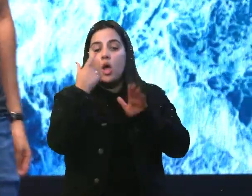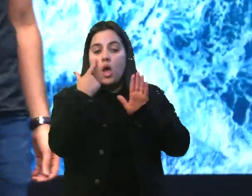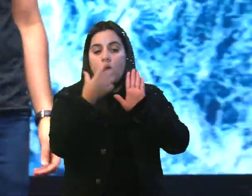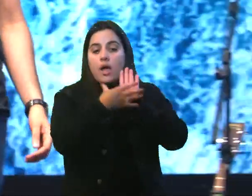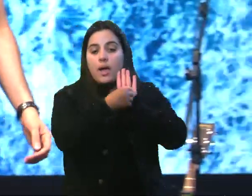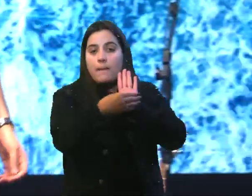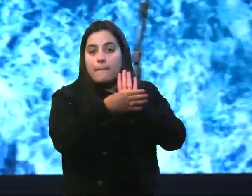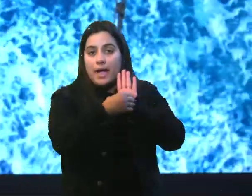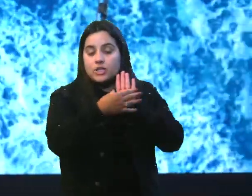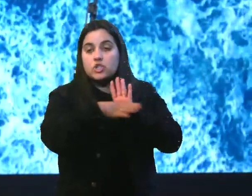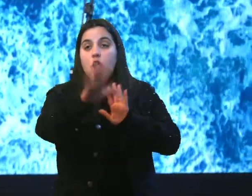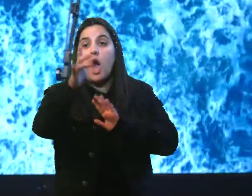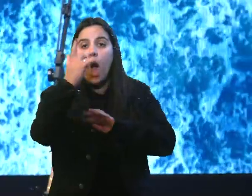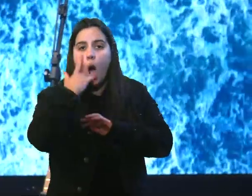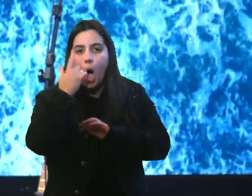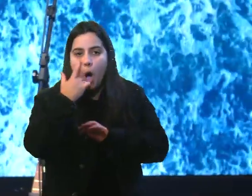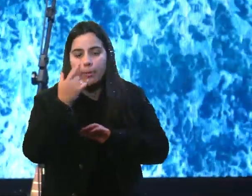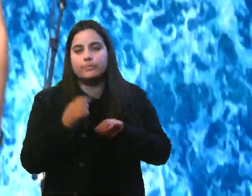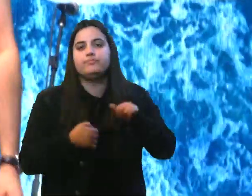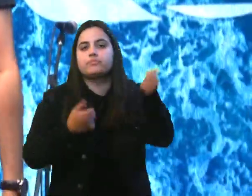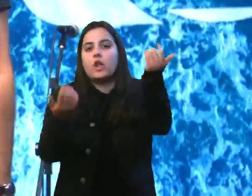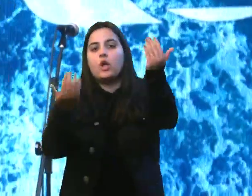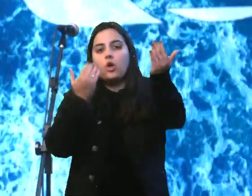bíblico: o jardineiro é Jesus.